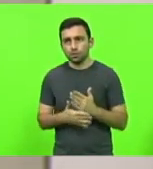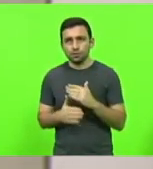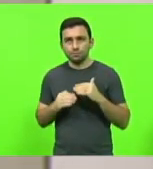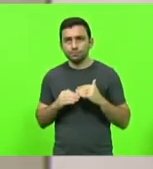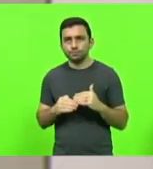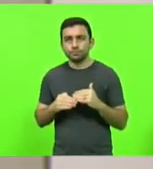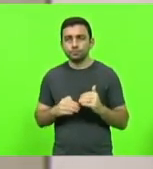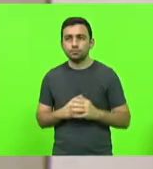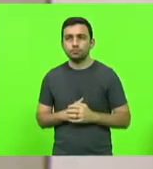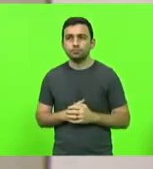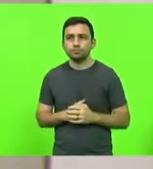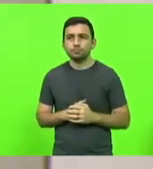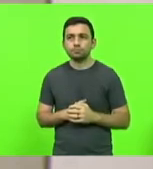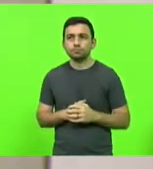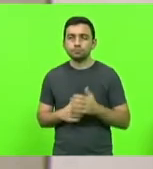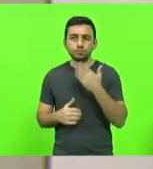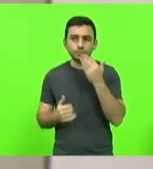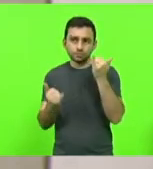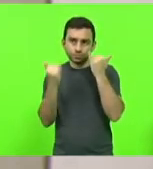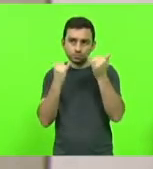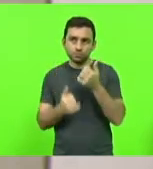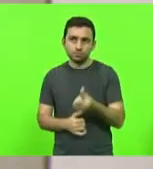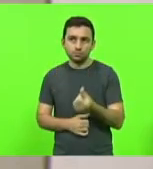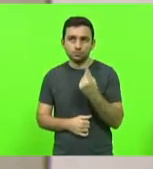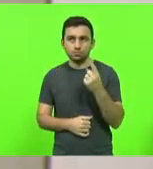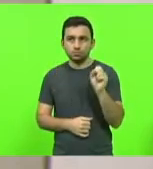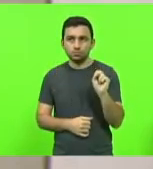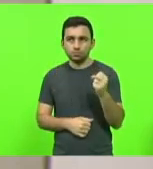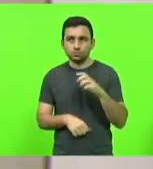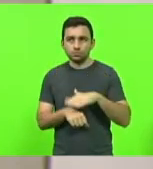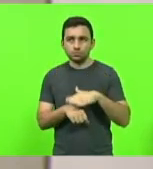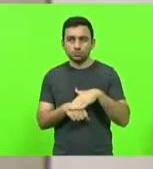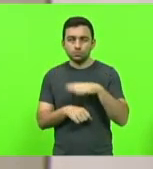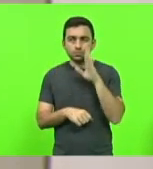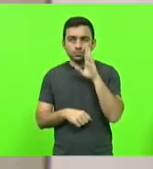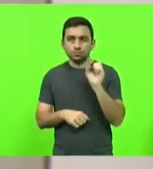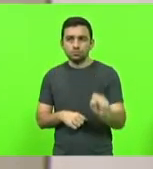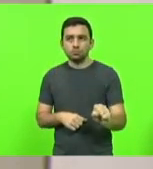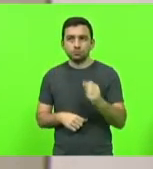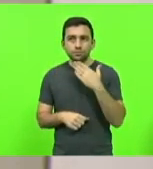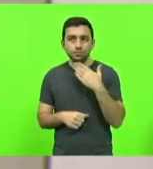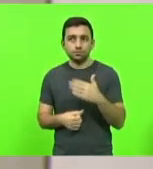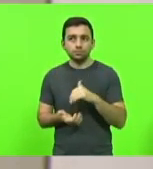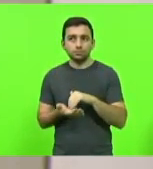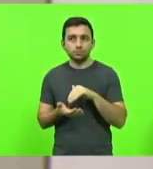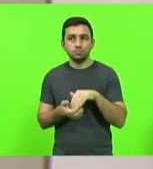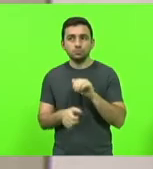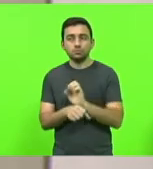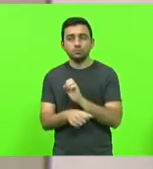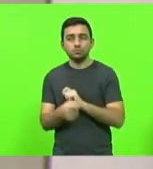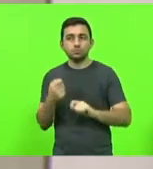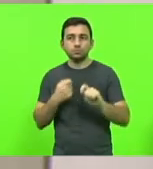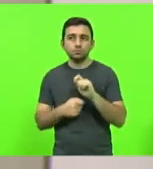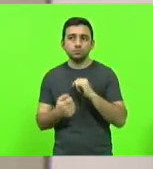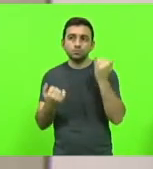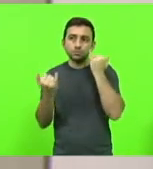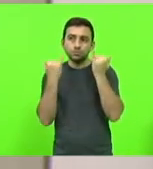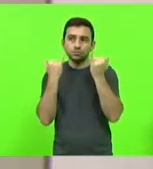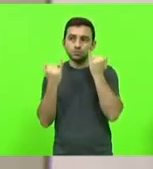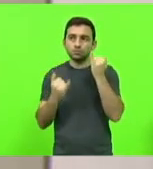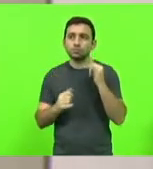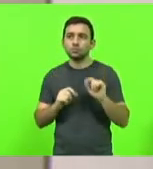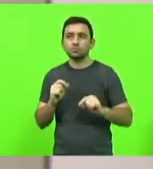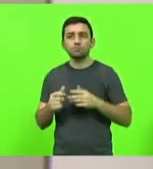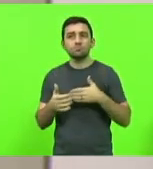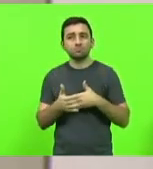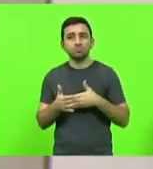por unanimidade. Pedido de informação 618, doutor deputado Bruno Souza, solicitando ao secretário de Estado da Fazenda informações acerca do